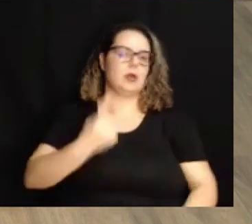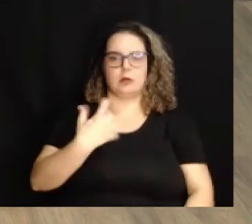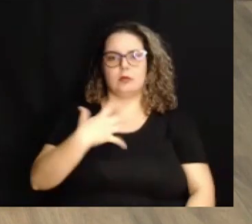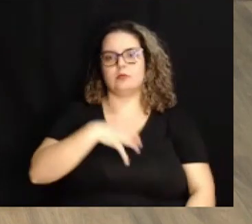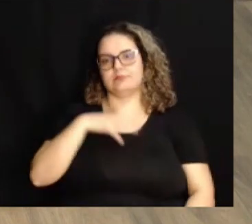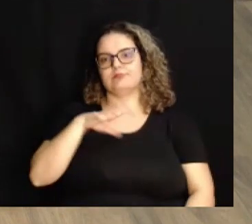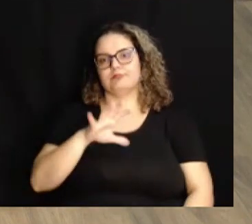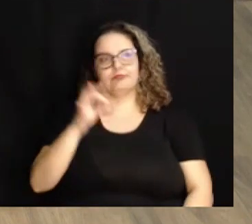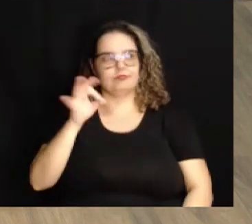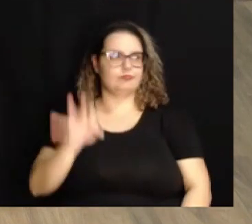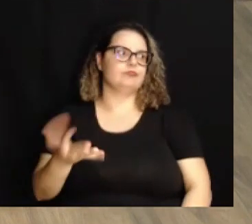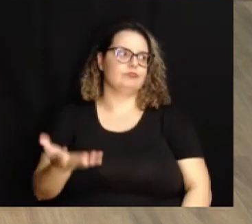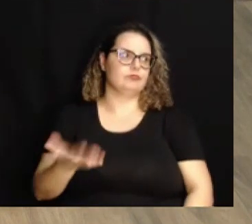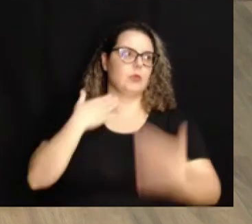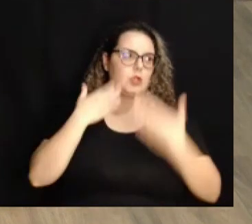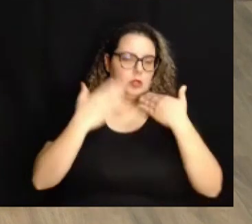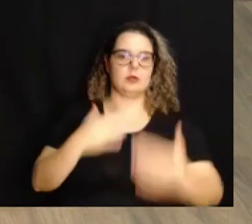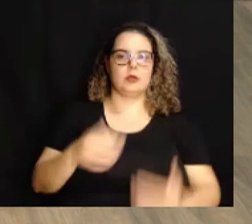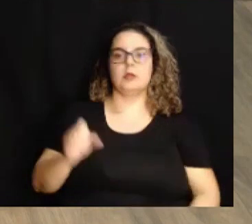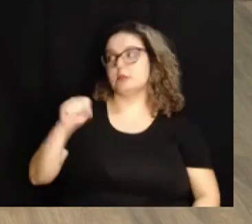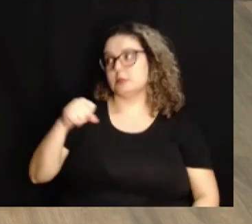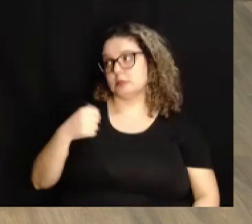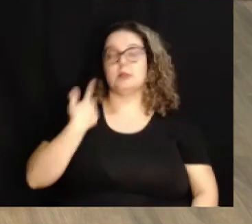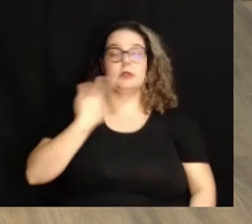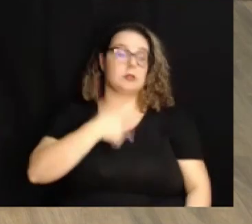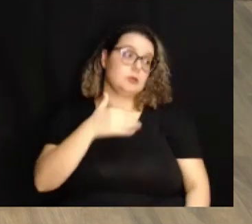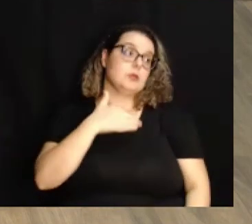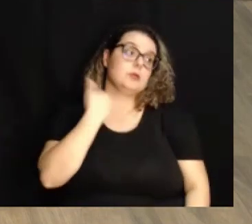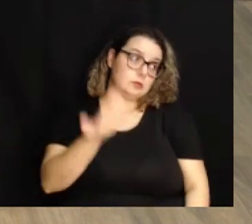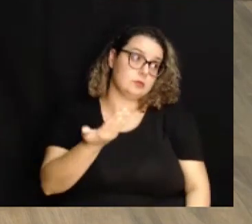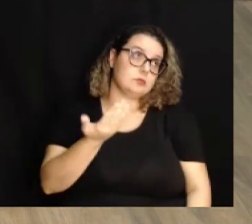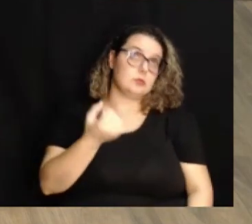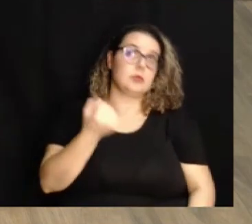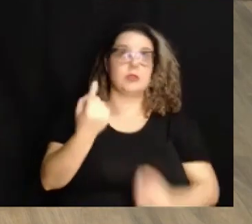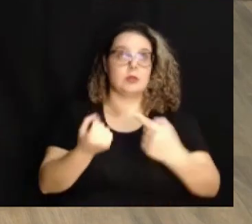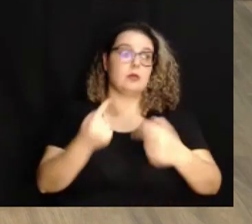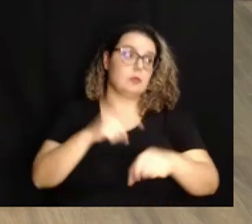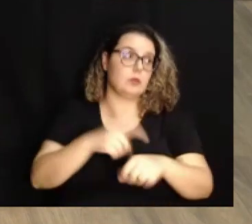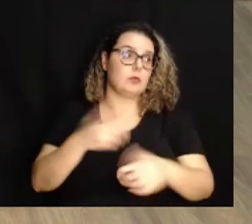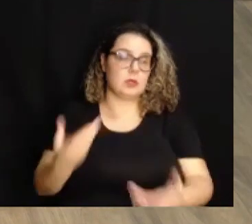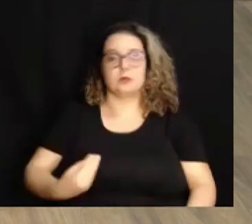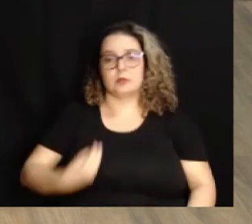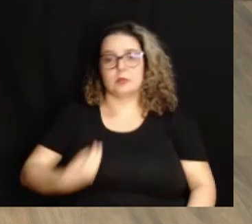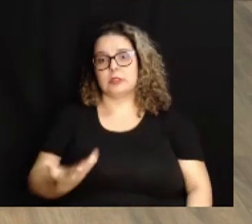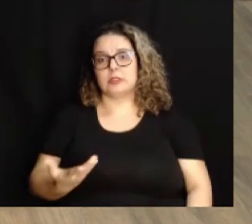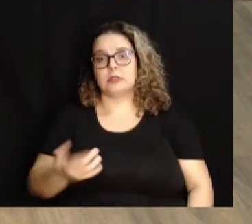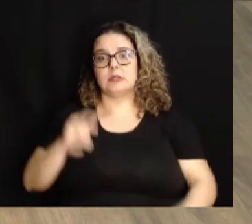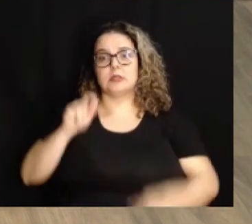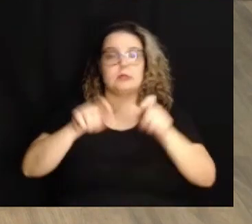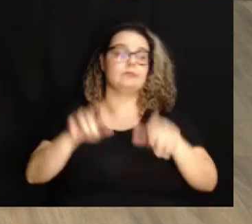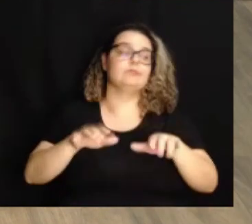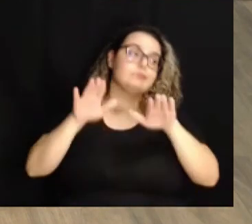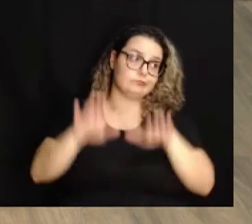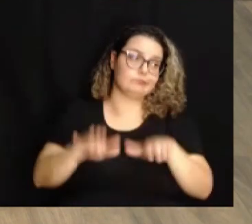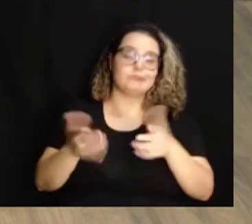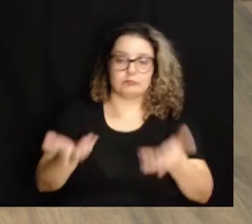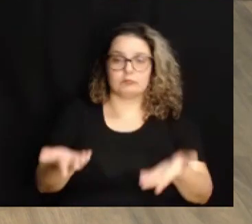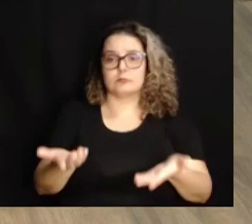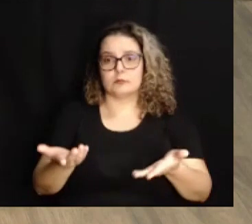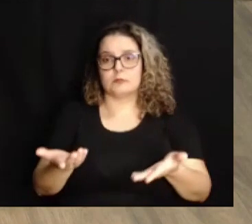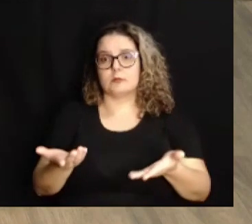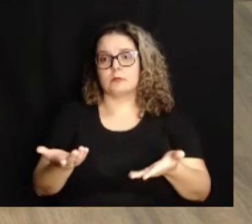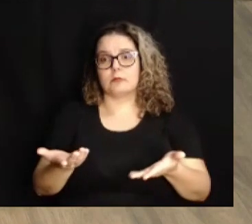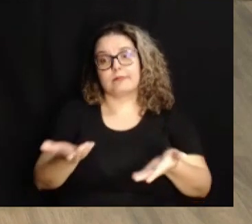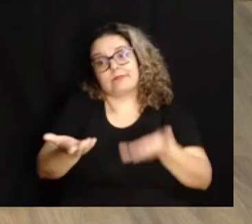nós temos é que nós vamos a algum momento, né? E a pessoa que fica, ela vai ter que lidar com isso,